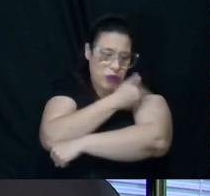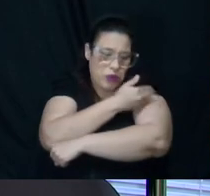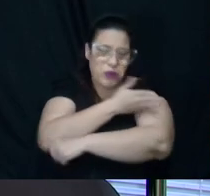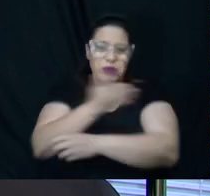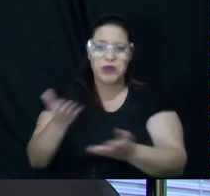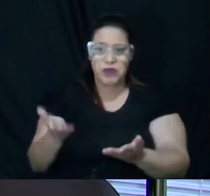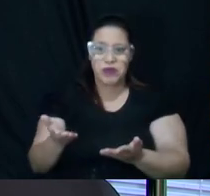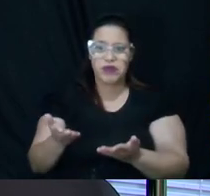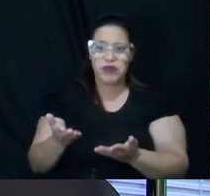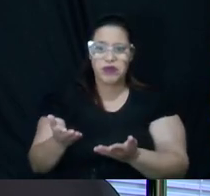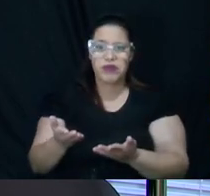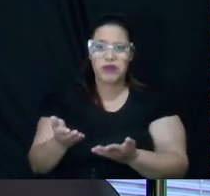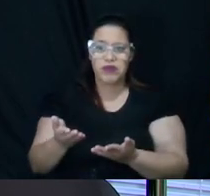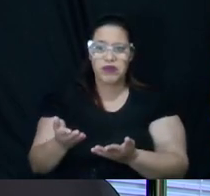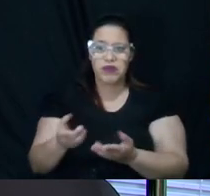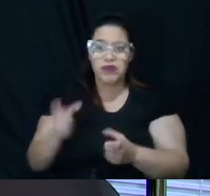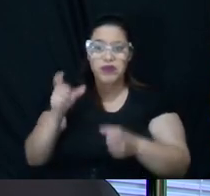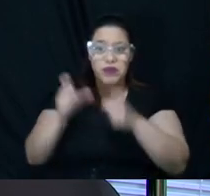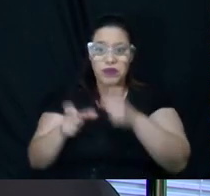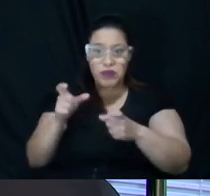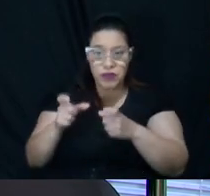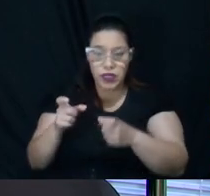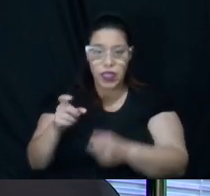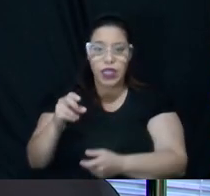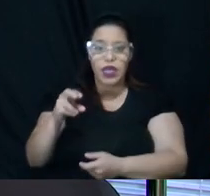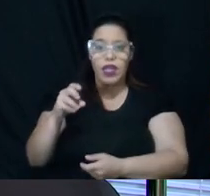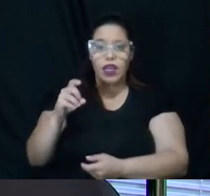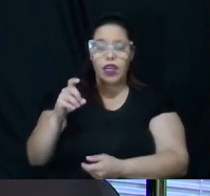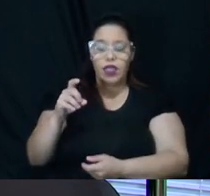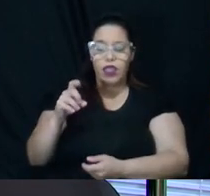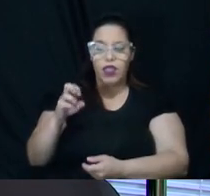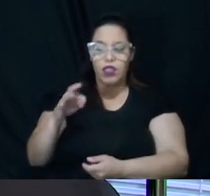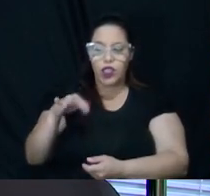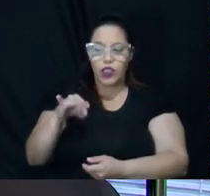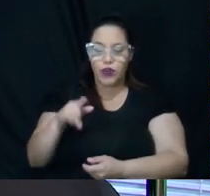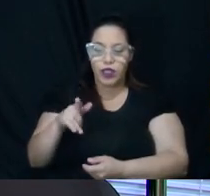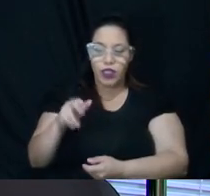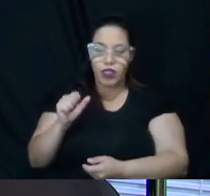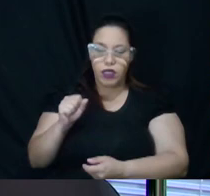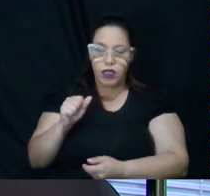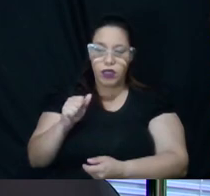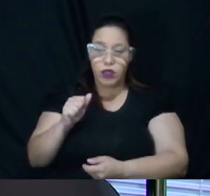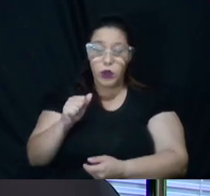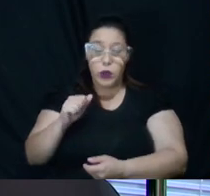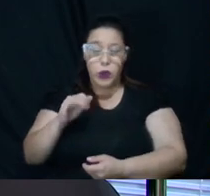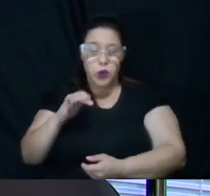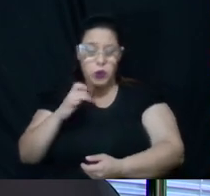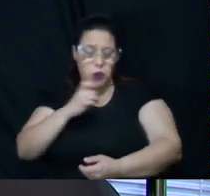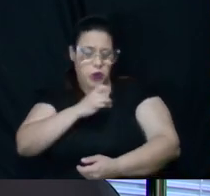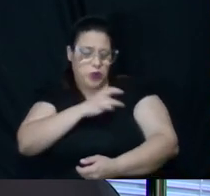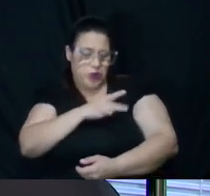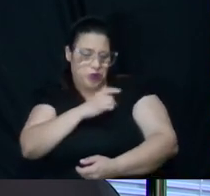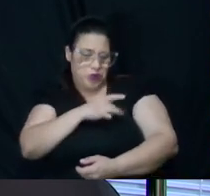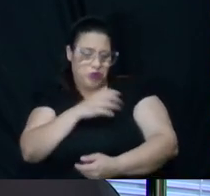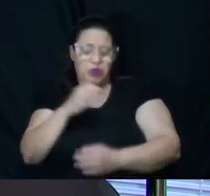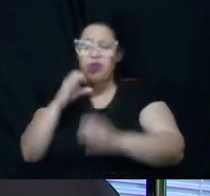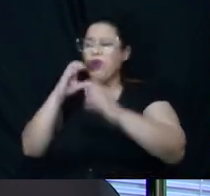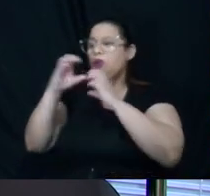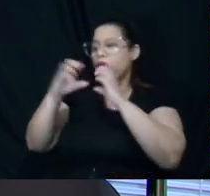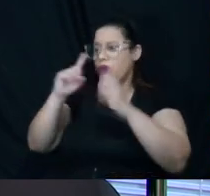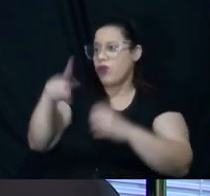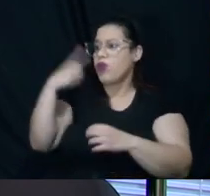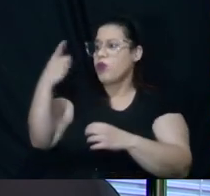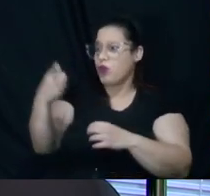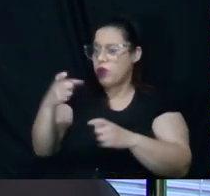pessoas que estão endividadas, elas têm um pouco de receio de conversar com outras pessoas